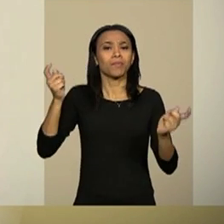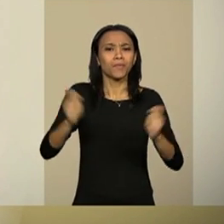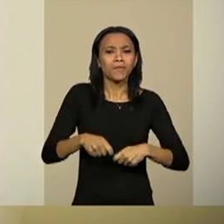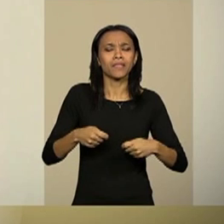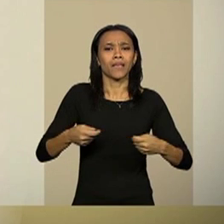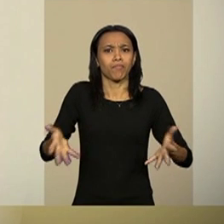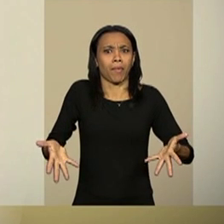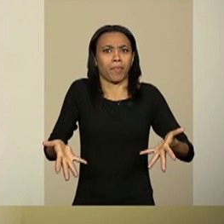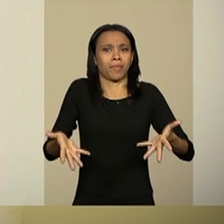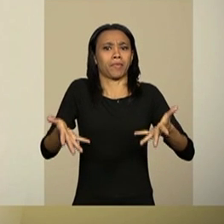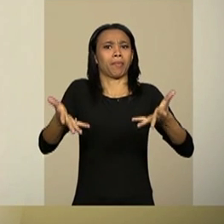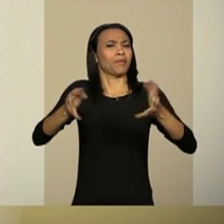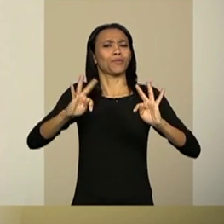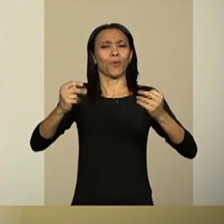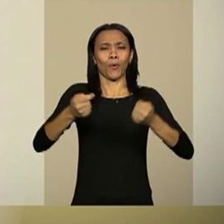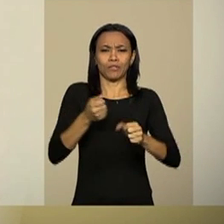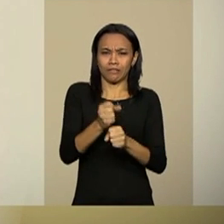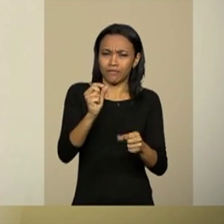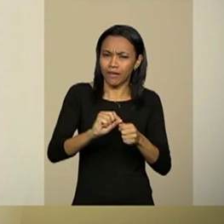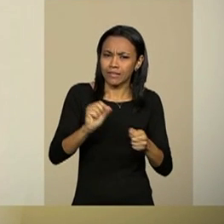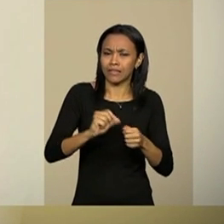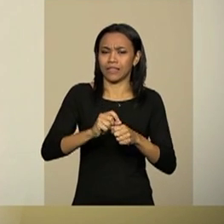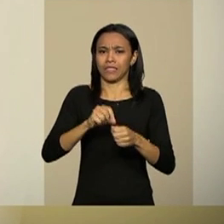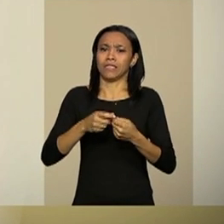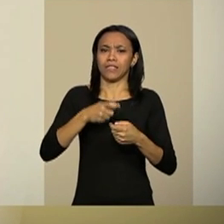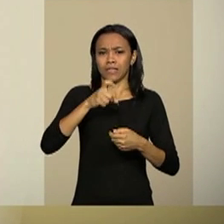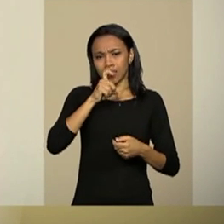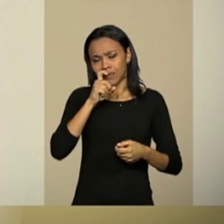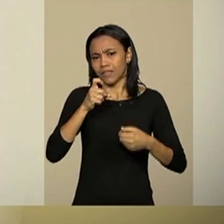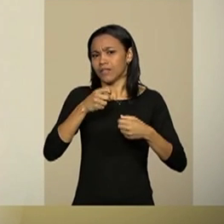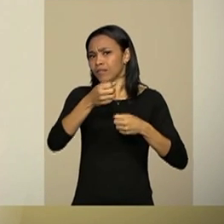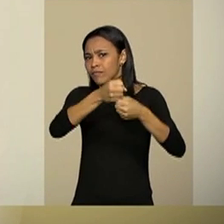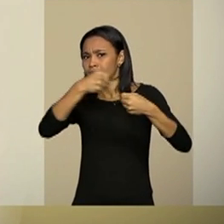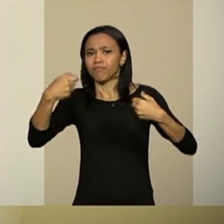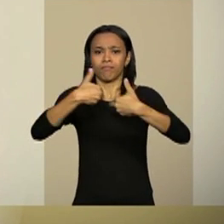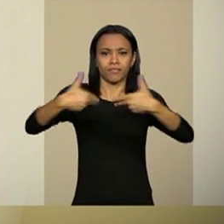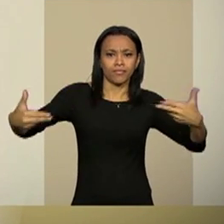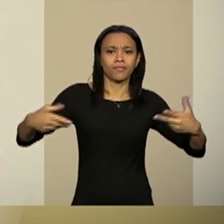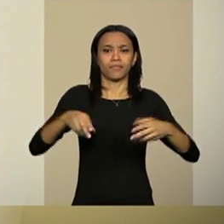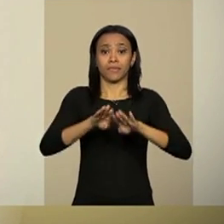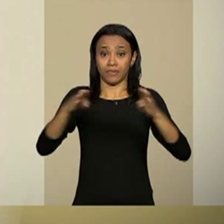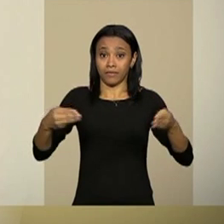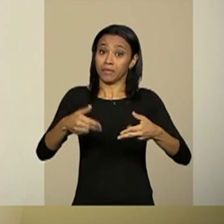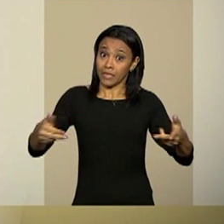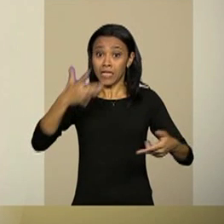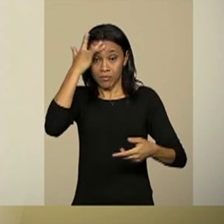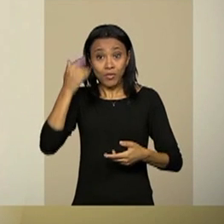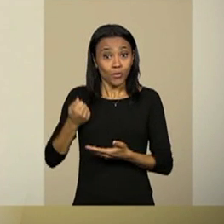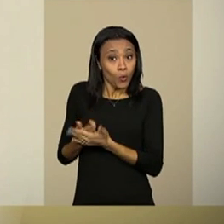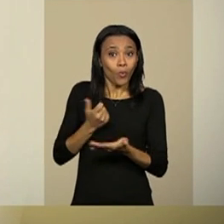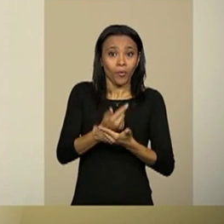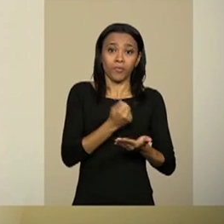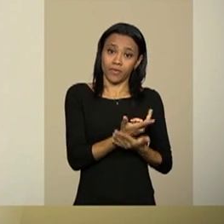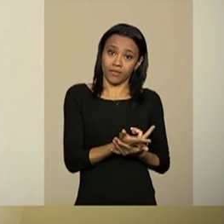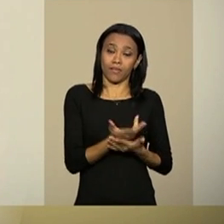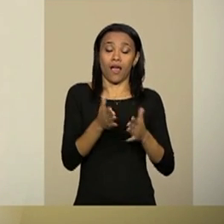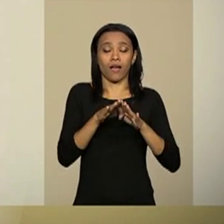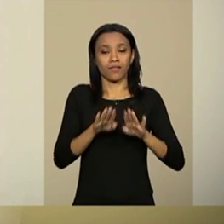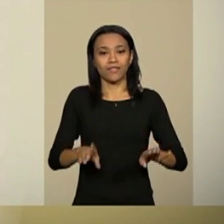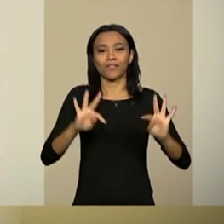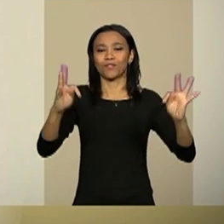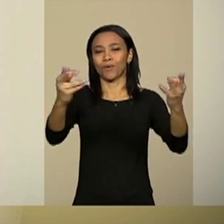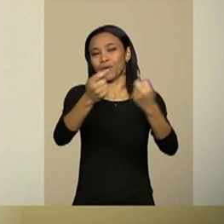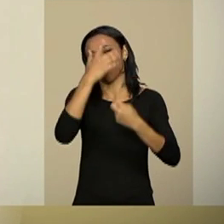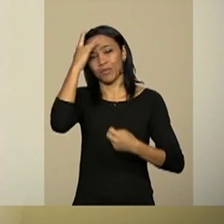produzir todos esses móveis todos esses eletrodomésticos que o pessoal está comprando assim todo mundo